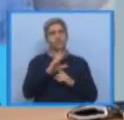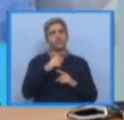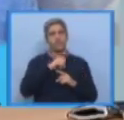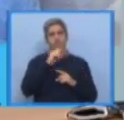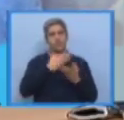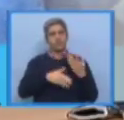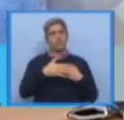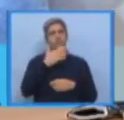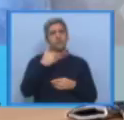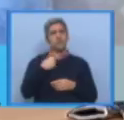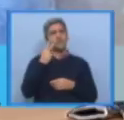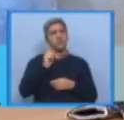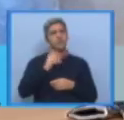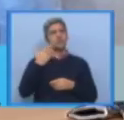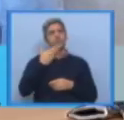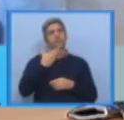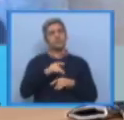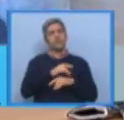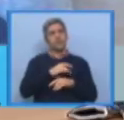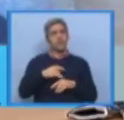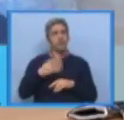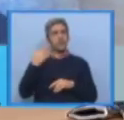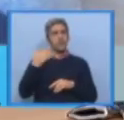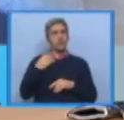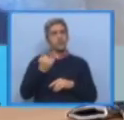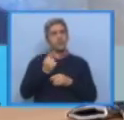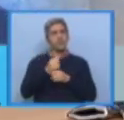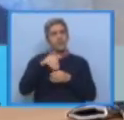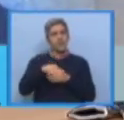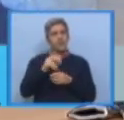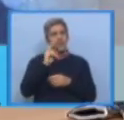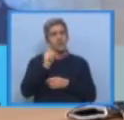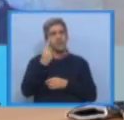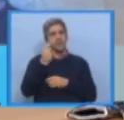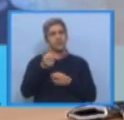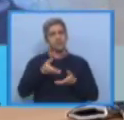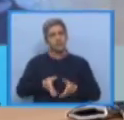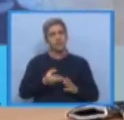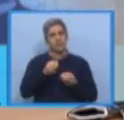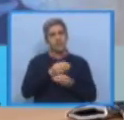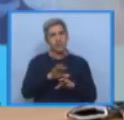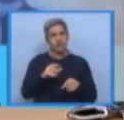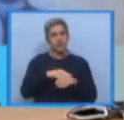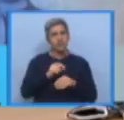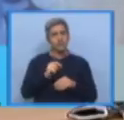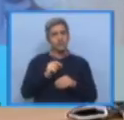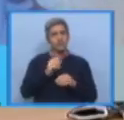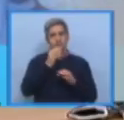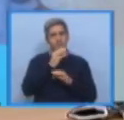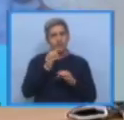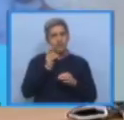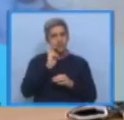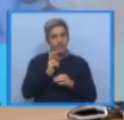partilhar, um dos momentos mais belos que eu tive na minha vida como experiência como médico, ainda era um interno, foi ver pela primeira vez nascer uma criança. Quer dizer, é um momento